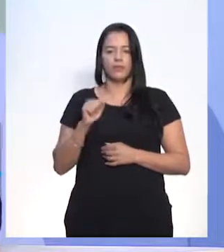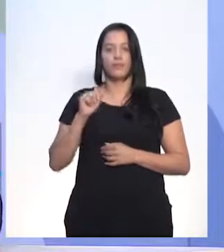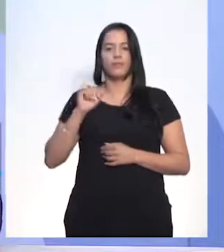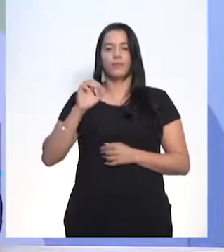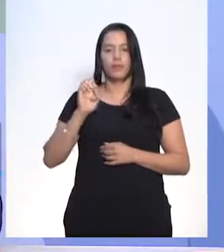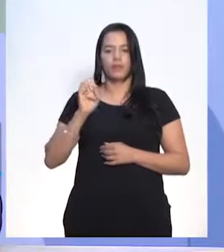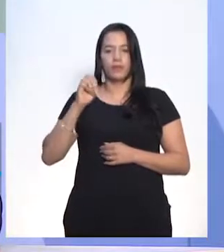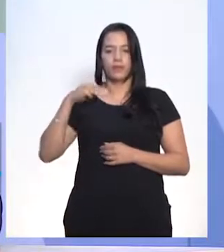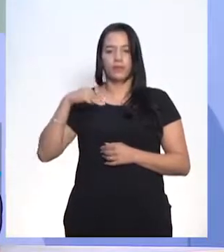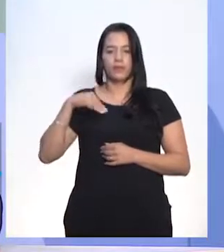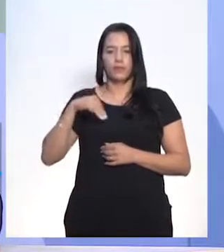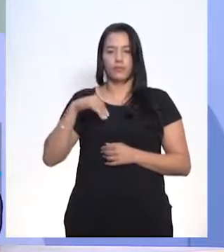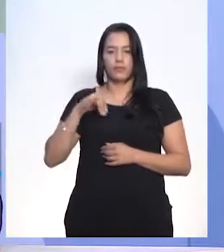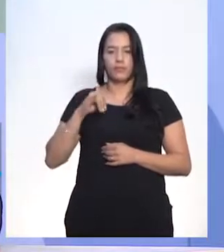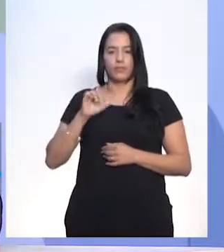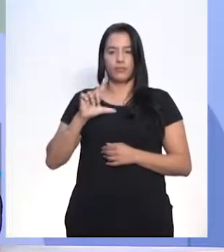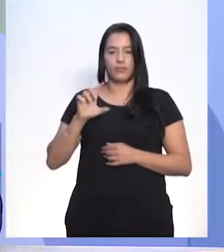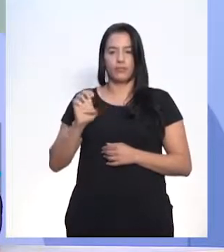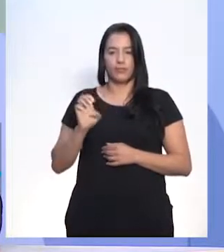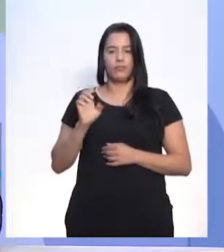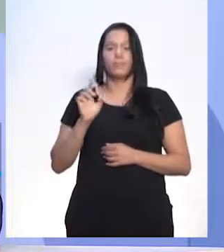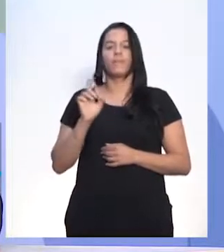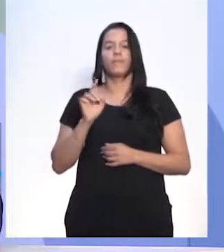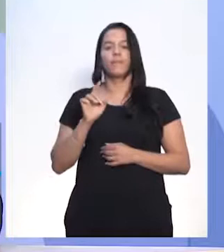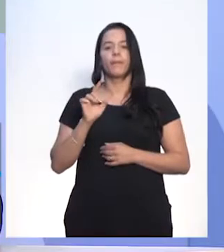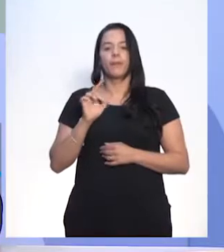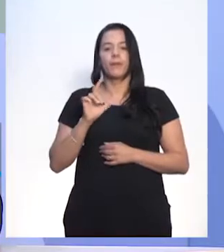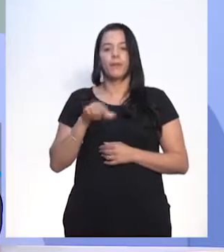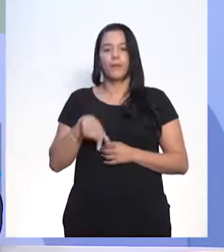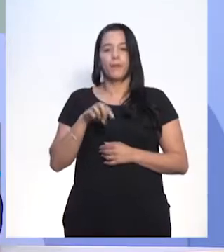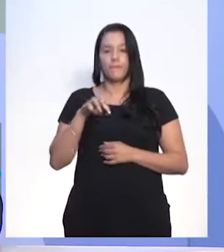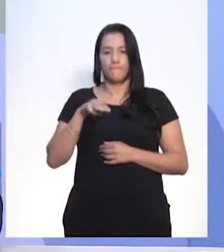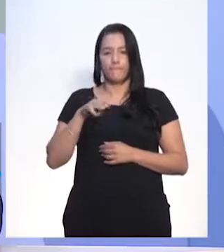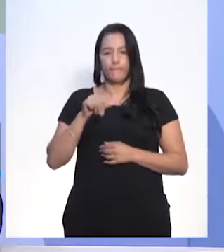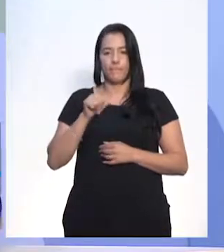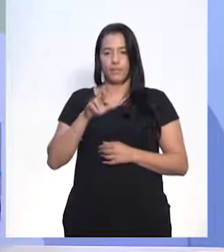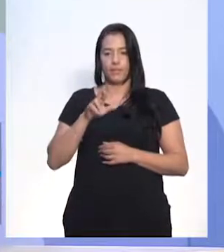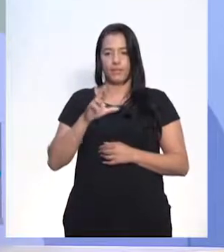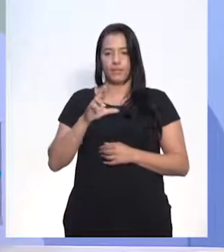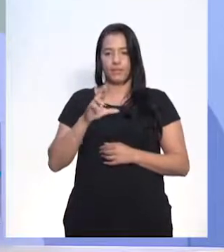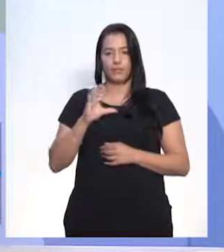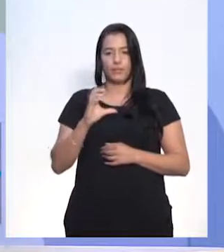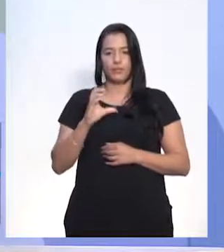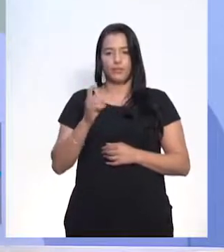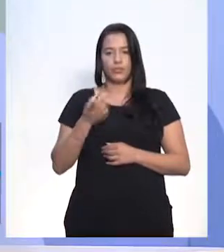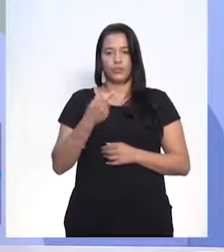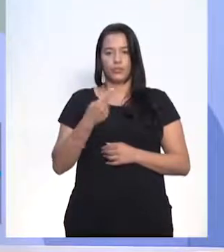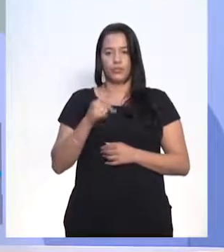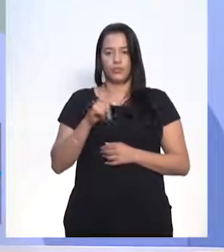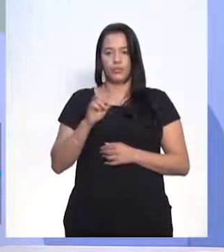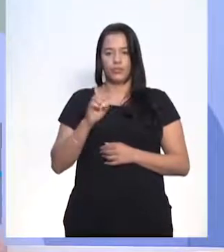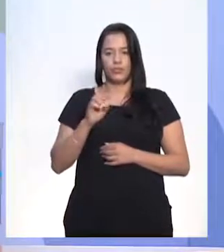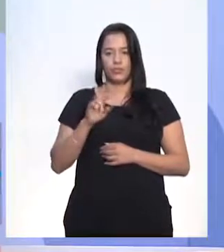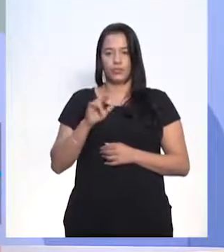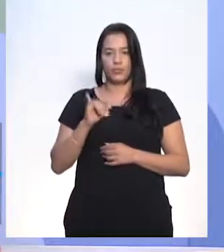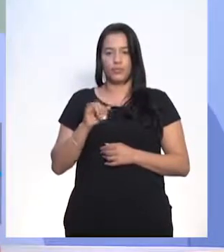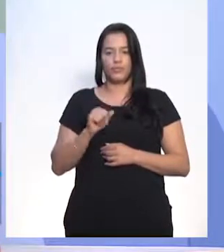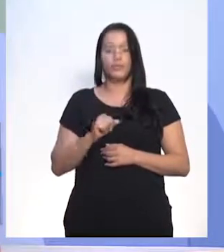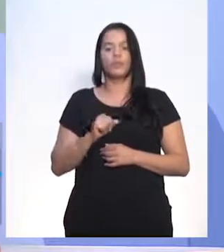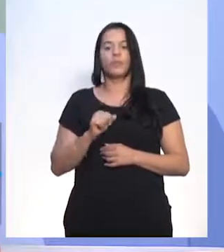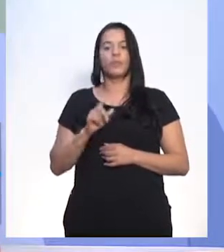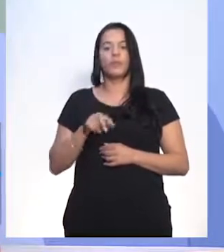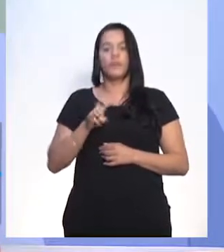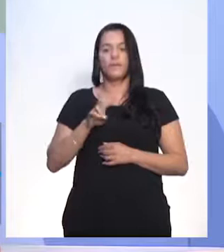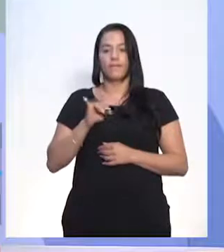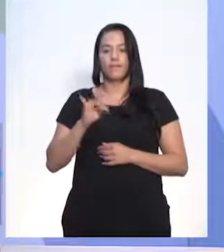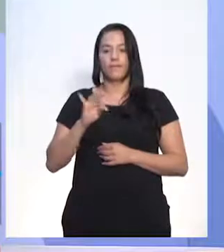e Guilherme, alunos da professora Cleide, Marjorie, que é aluna do professor Antônio, e o Vitor, que é